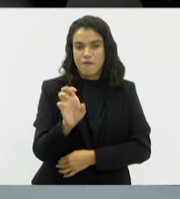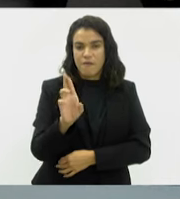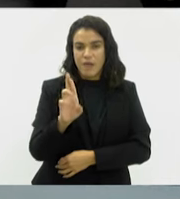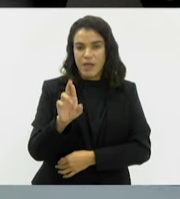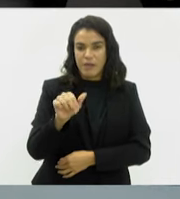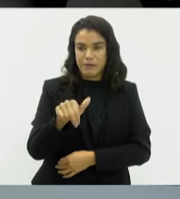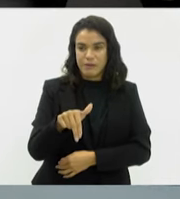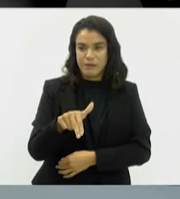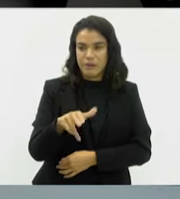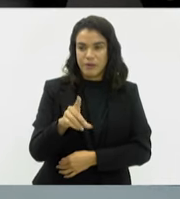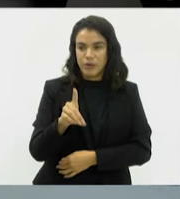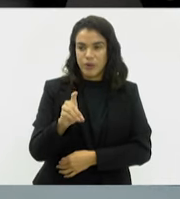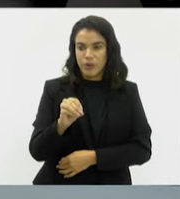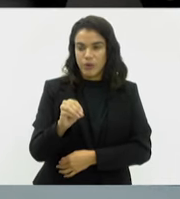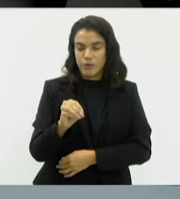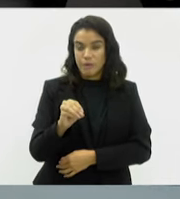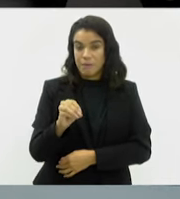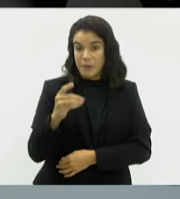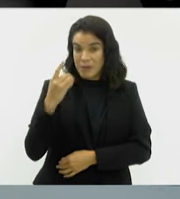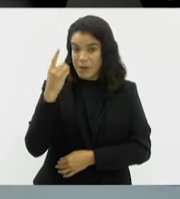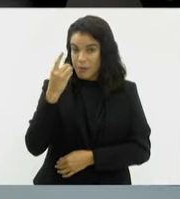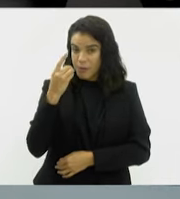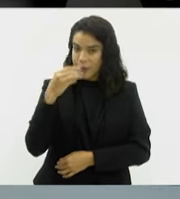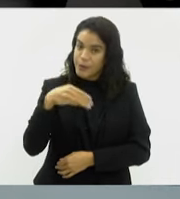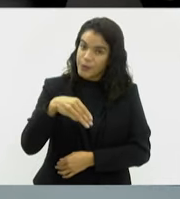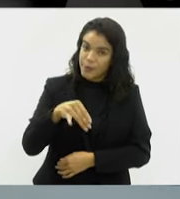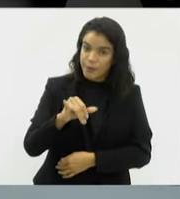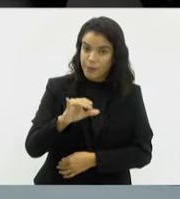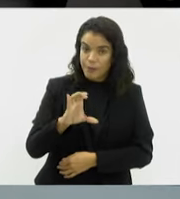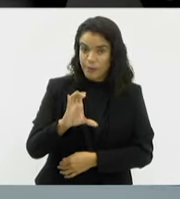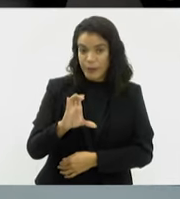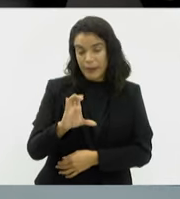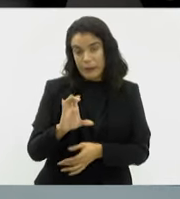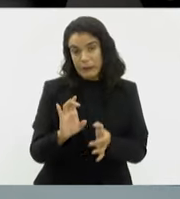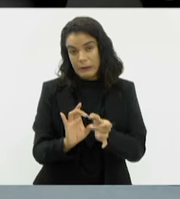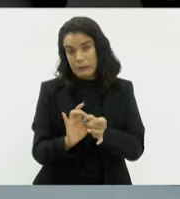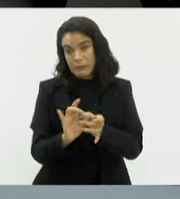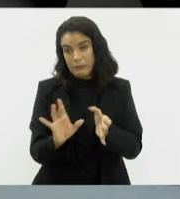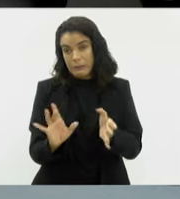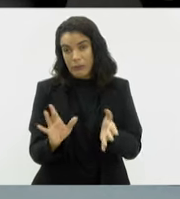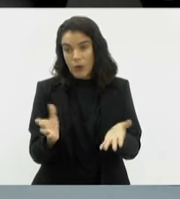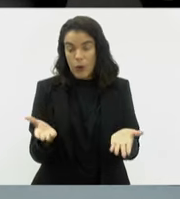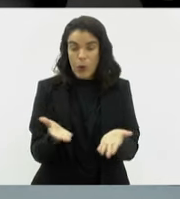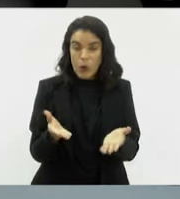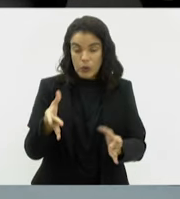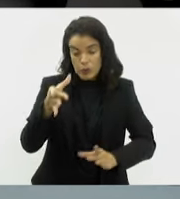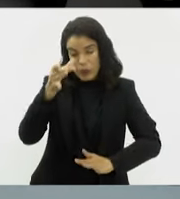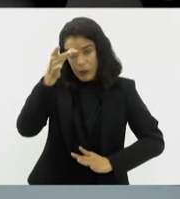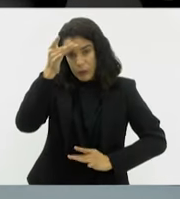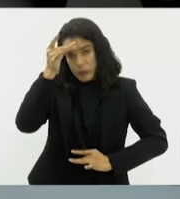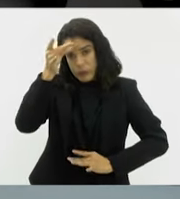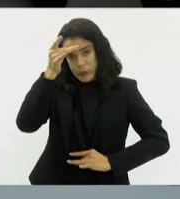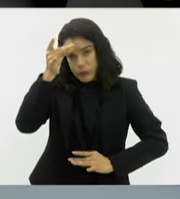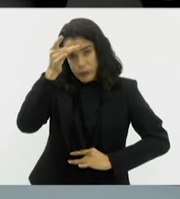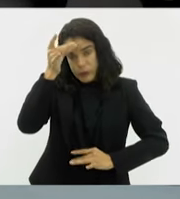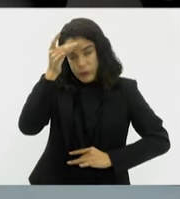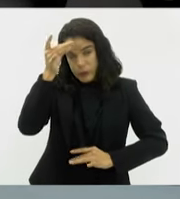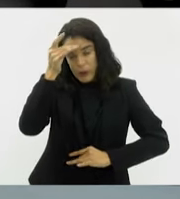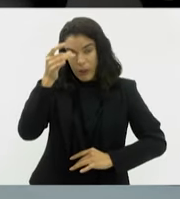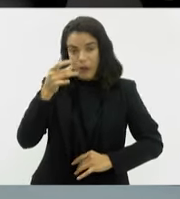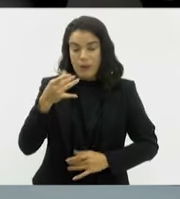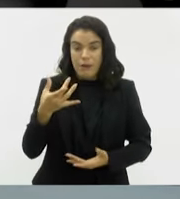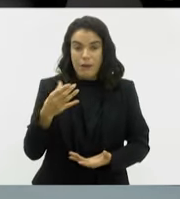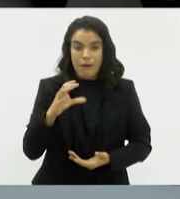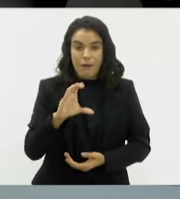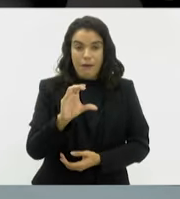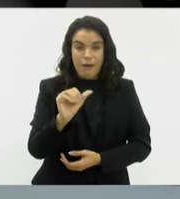eu queria sugerir, Fernando, se o deputado Carlos Mink deixar, né? Porque incorporou hoje o caboclo embargos